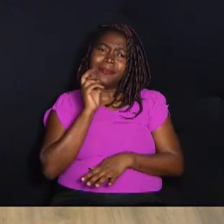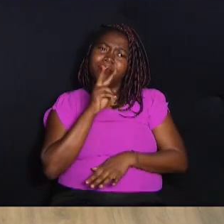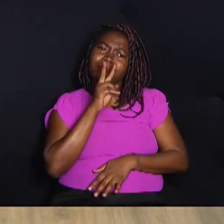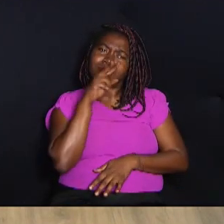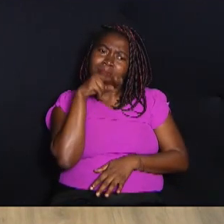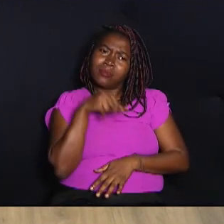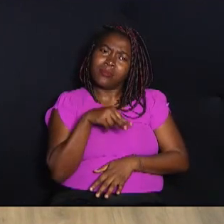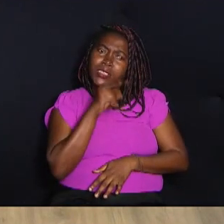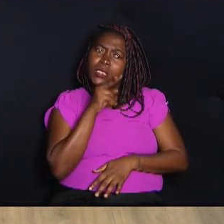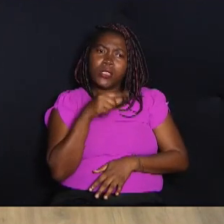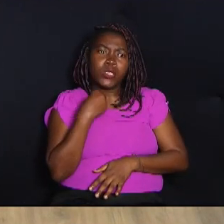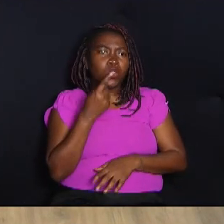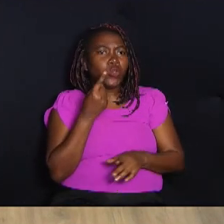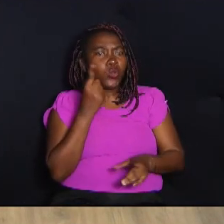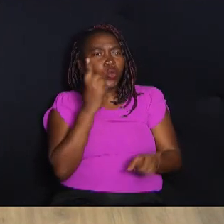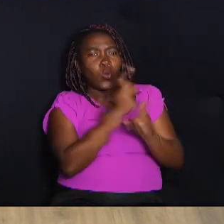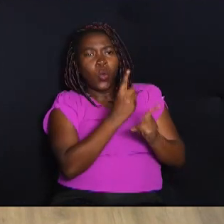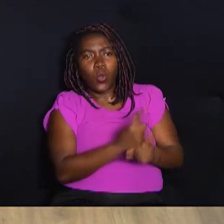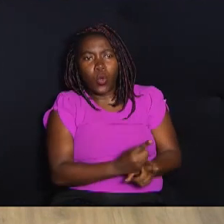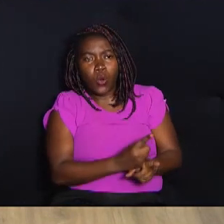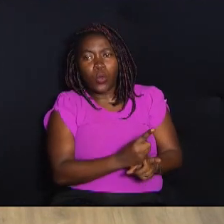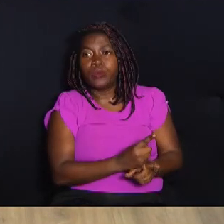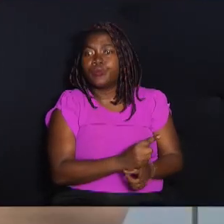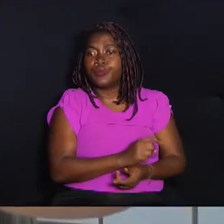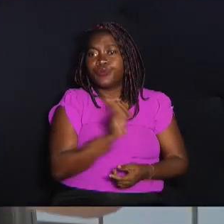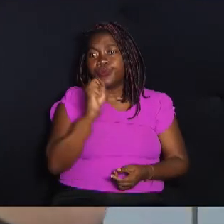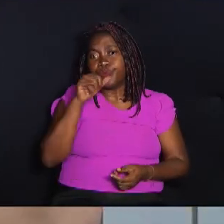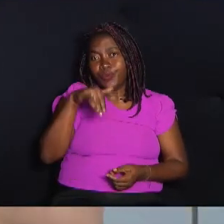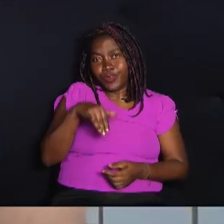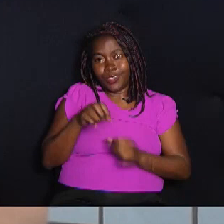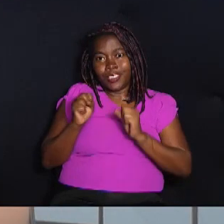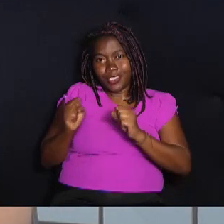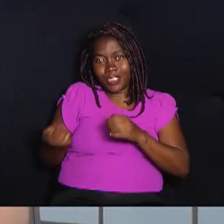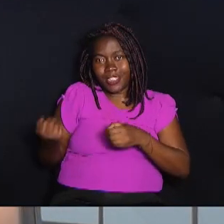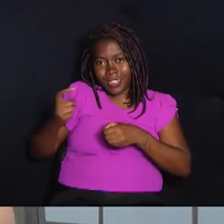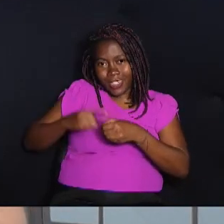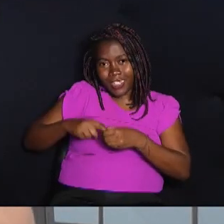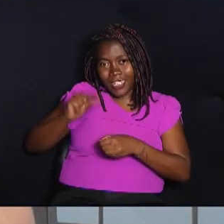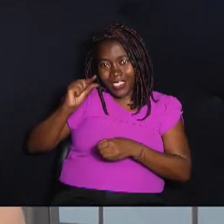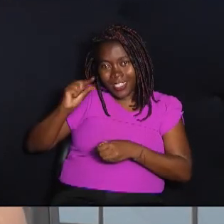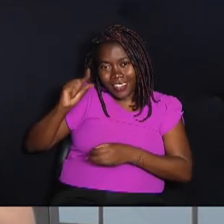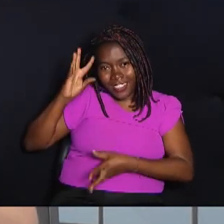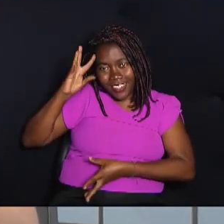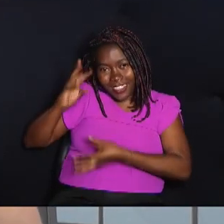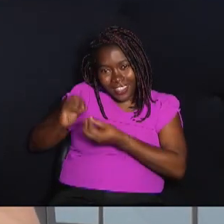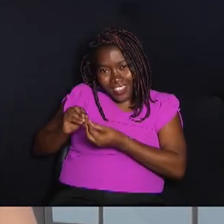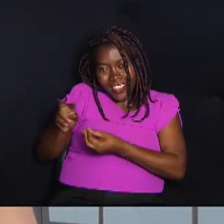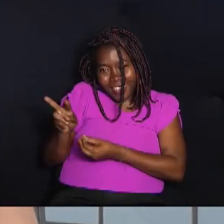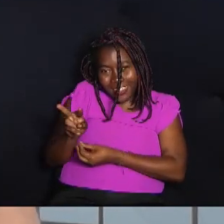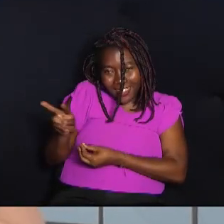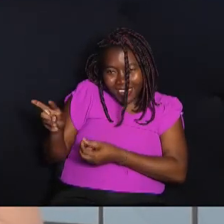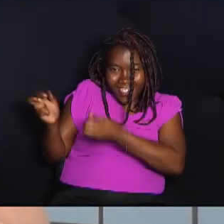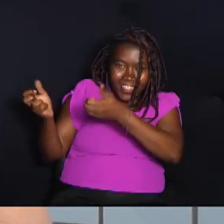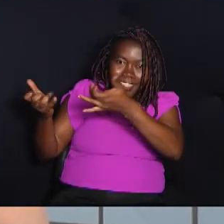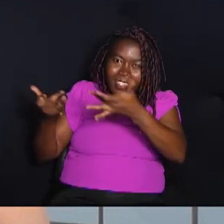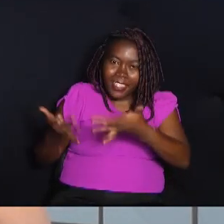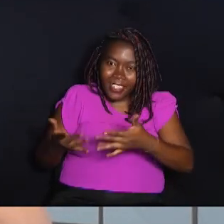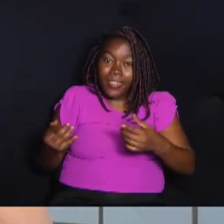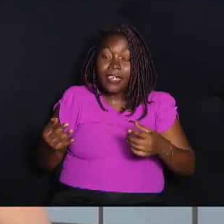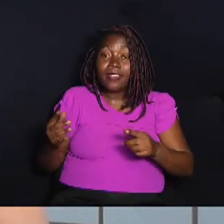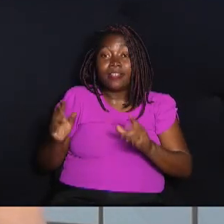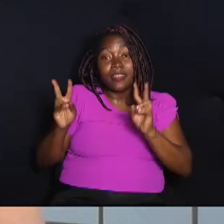e não consegue identificar? Sim, posso só voltar um pouquinho às considerações que eles fizeram Por da favor. questão da